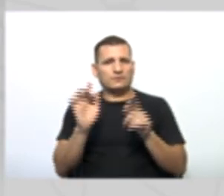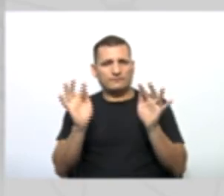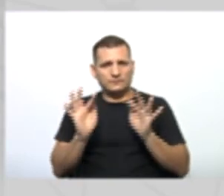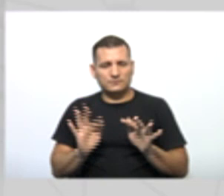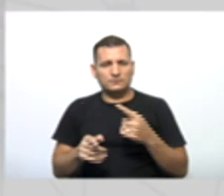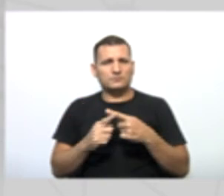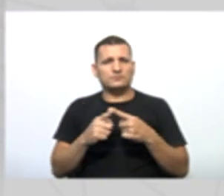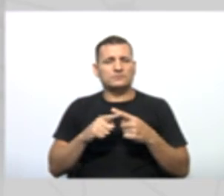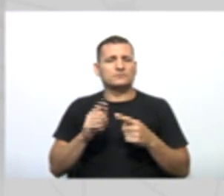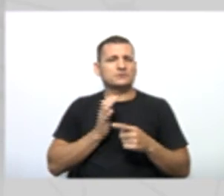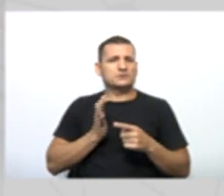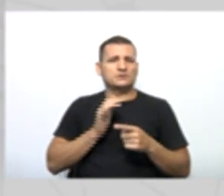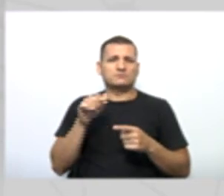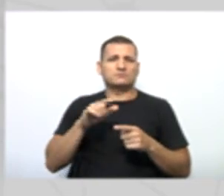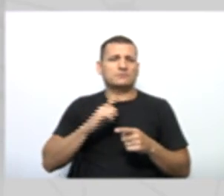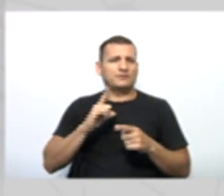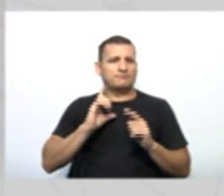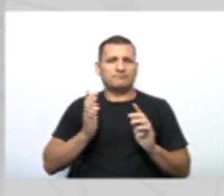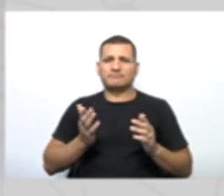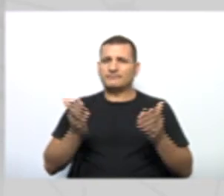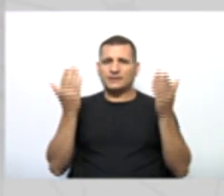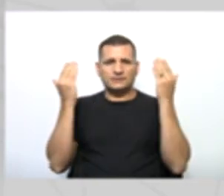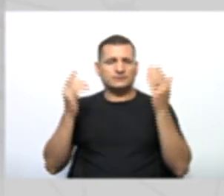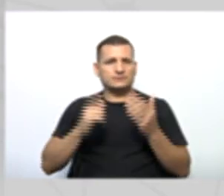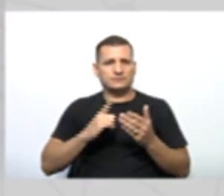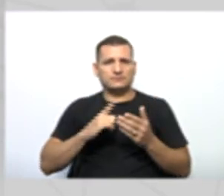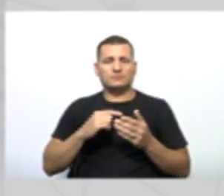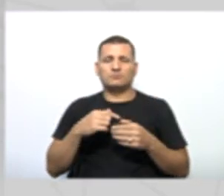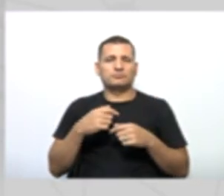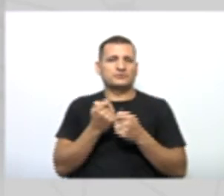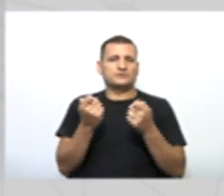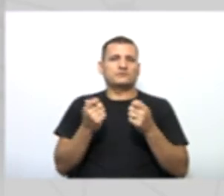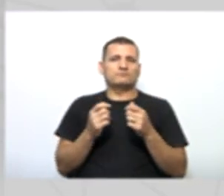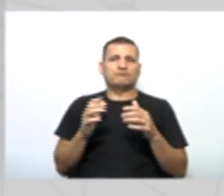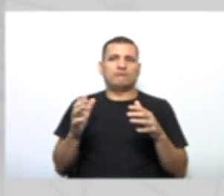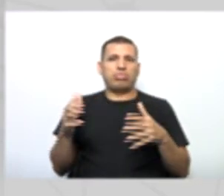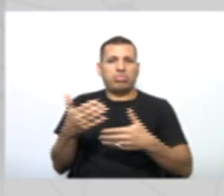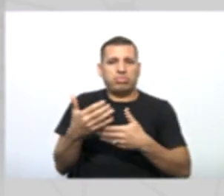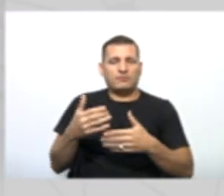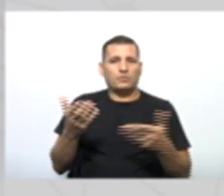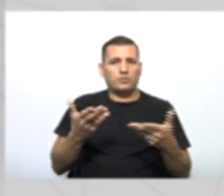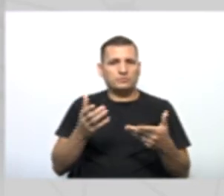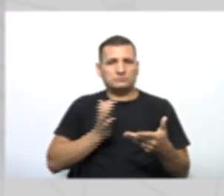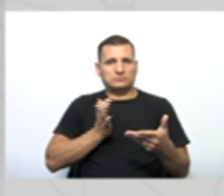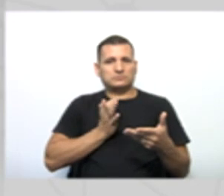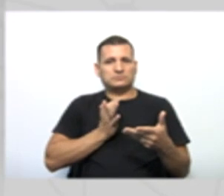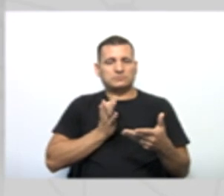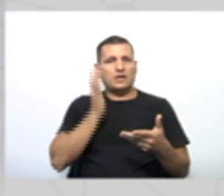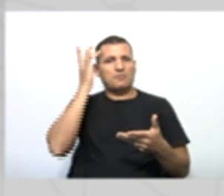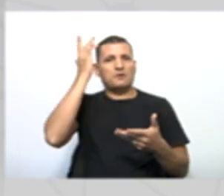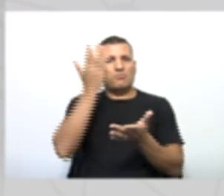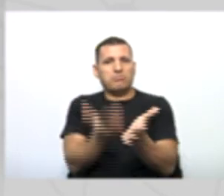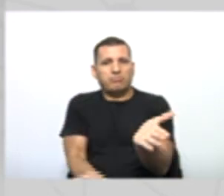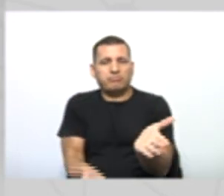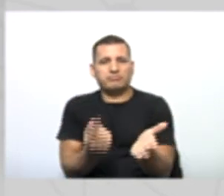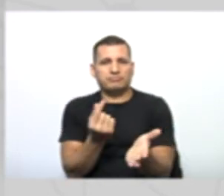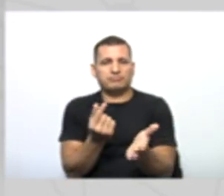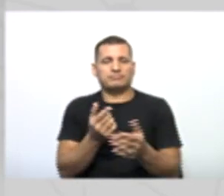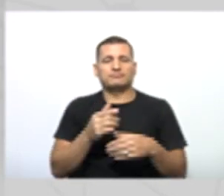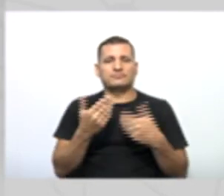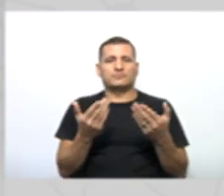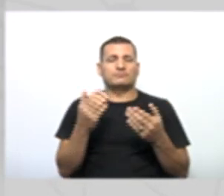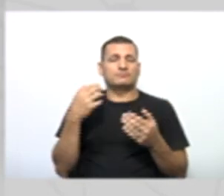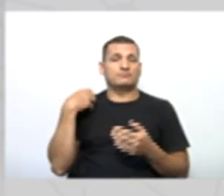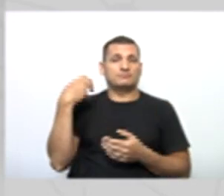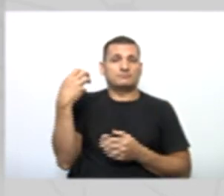a riqueza é passageira e ela a gente não tem como se apegar. Eu posso ter muito dinheiro hoje e amanhã perder tudo. Então, para